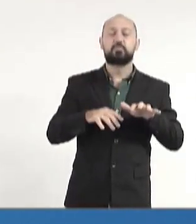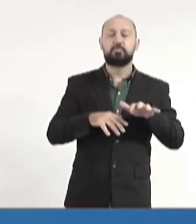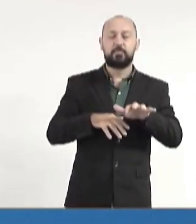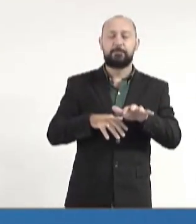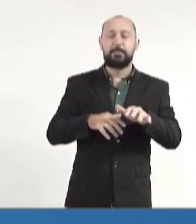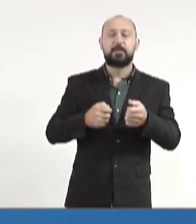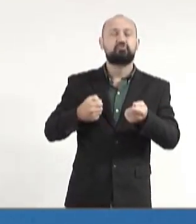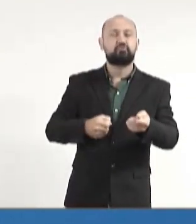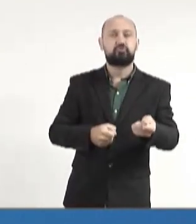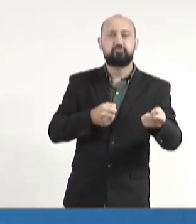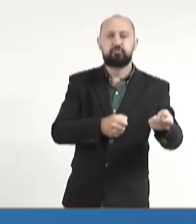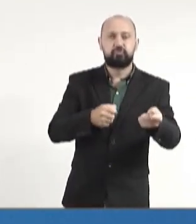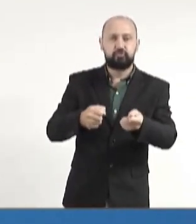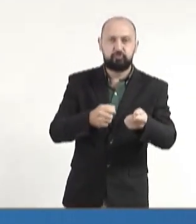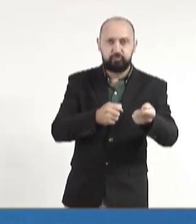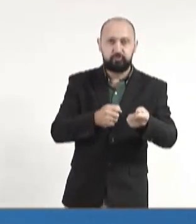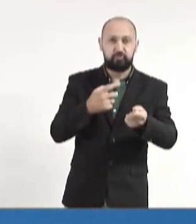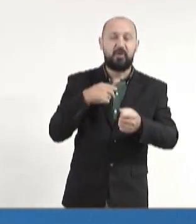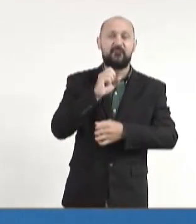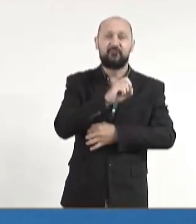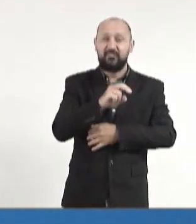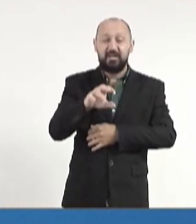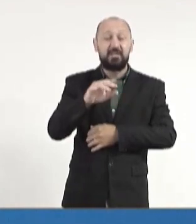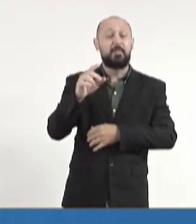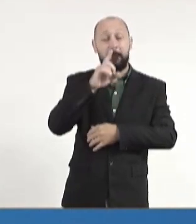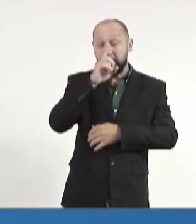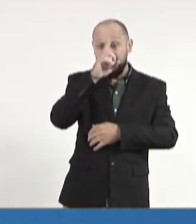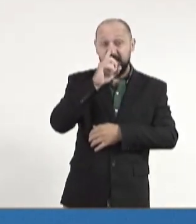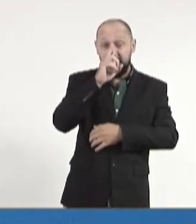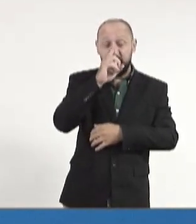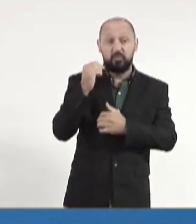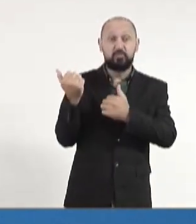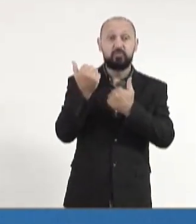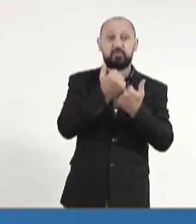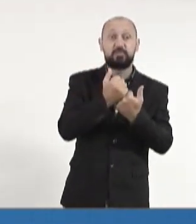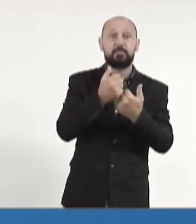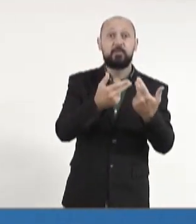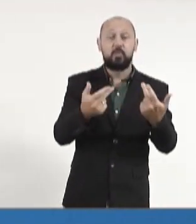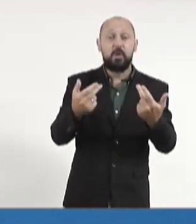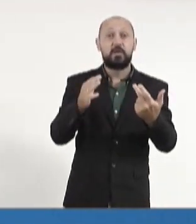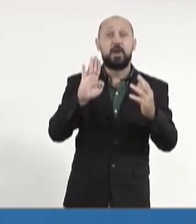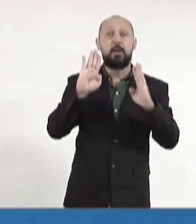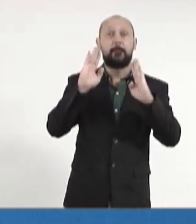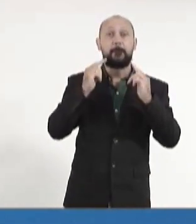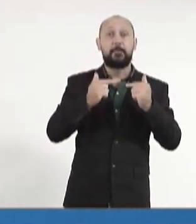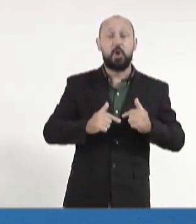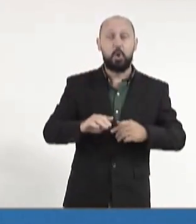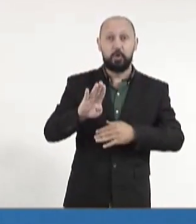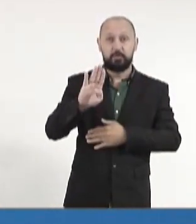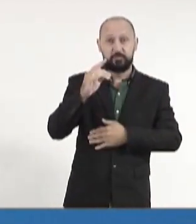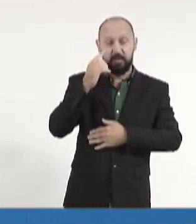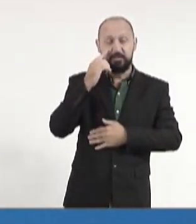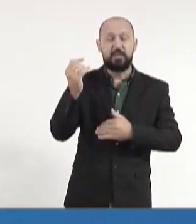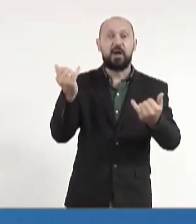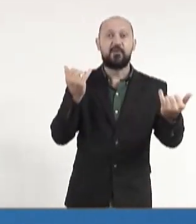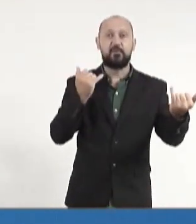bioinsumos. O governo federal trabalha na elaboração de um plano que